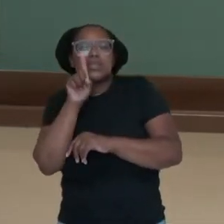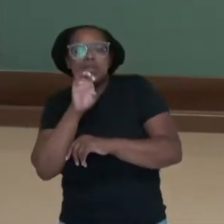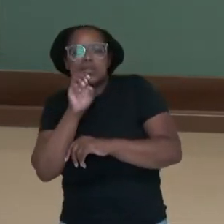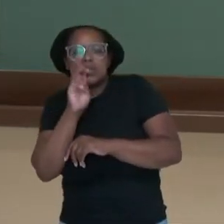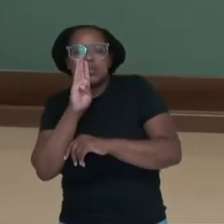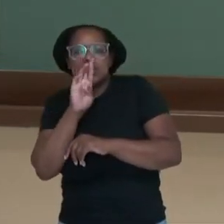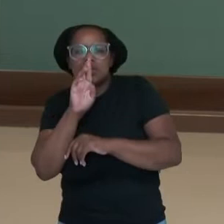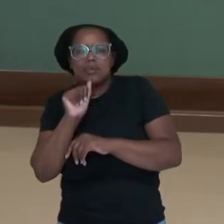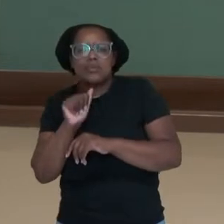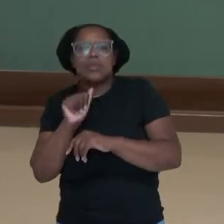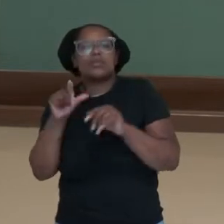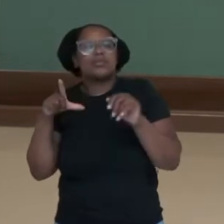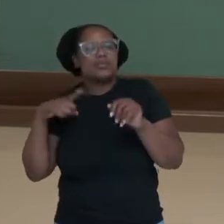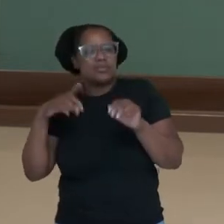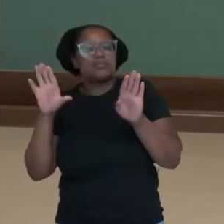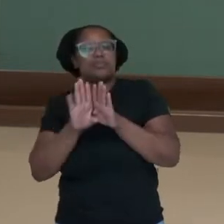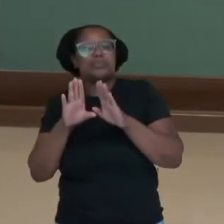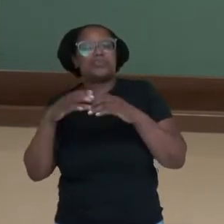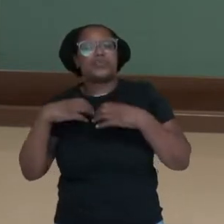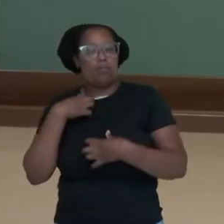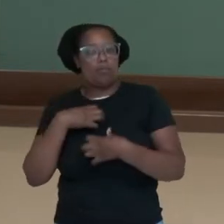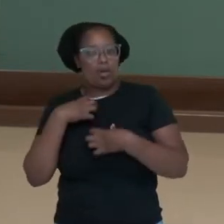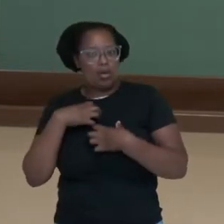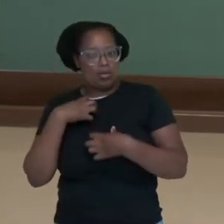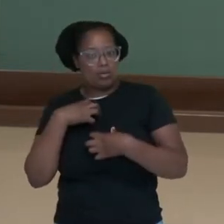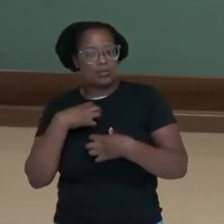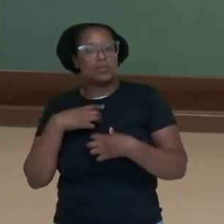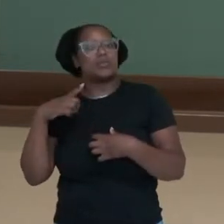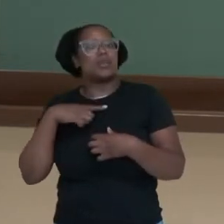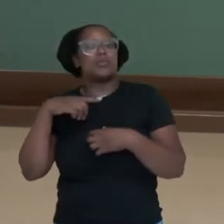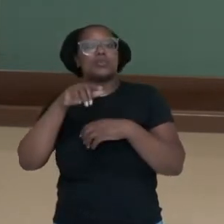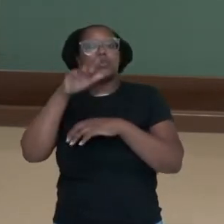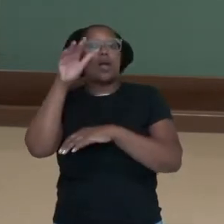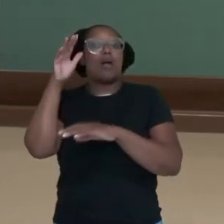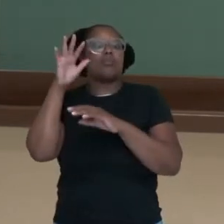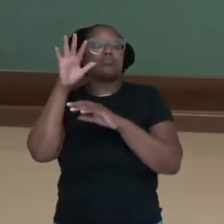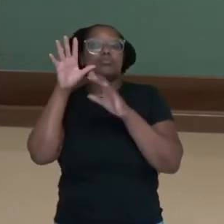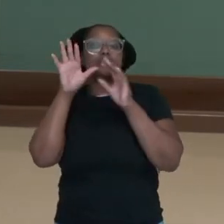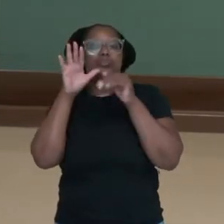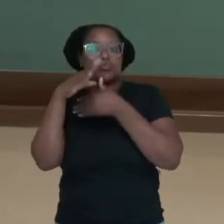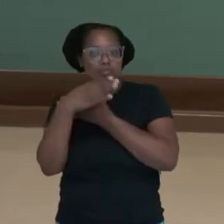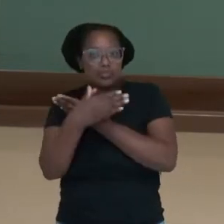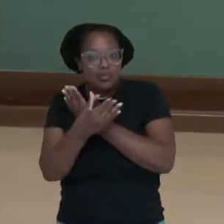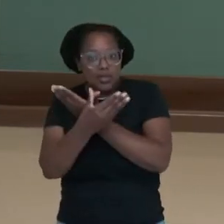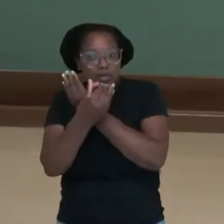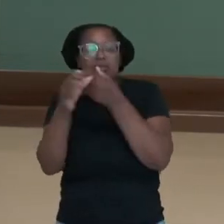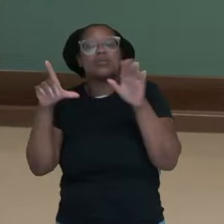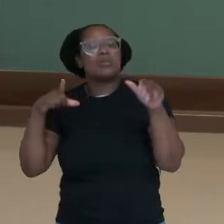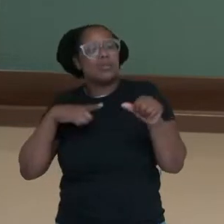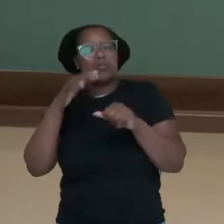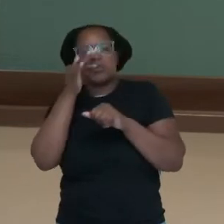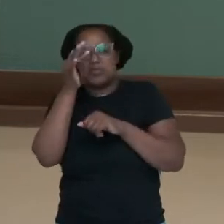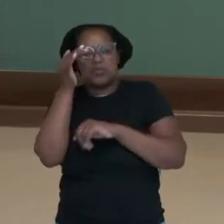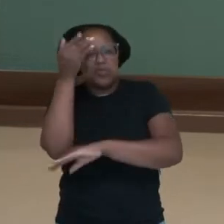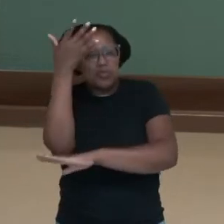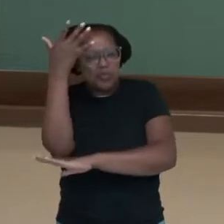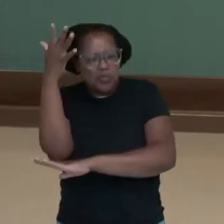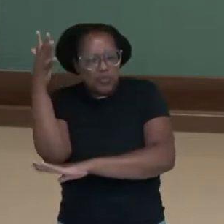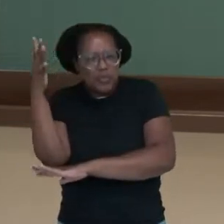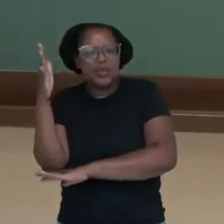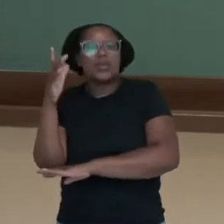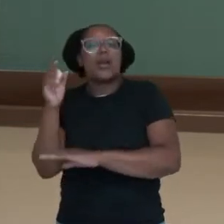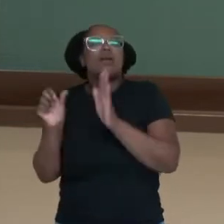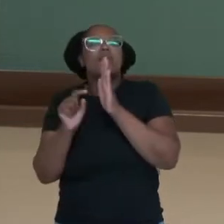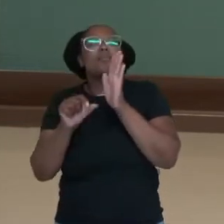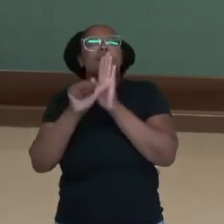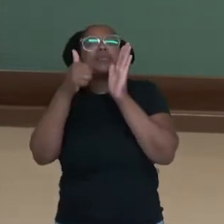Nós temos um macaco. Nós temos aves. Nós temos plantas. Então, a primeira pergunta